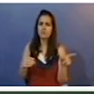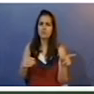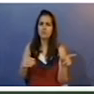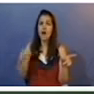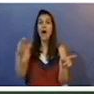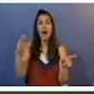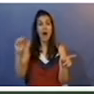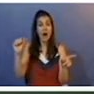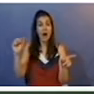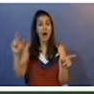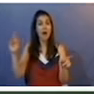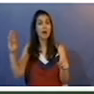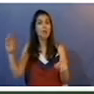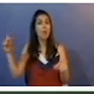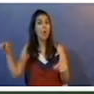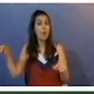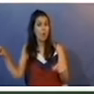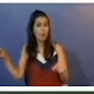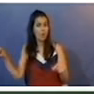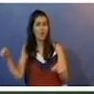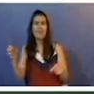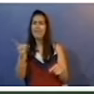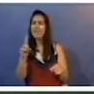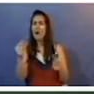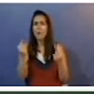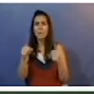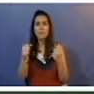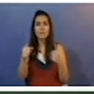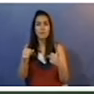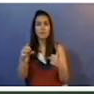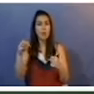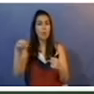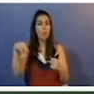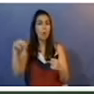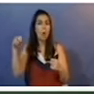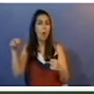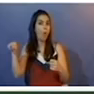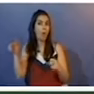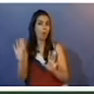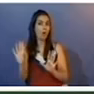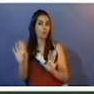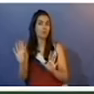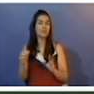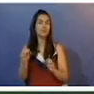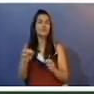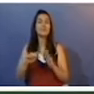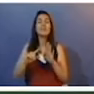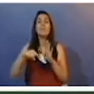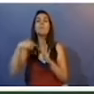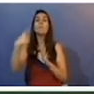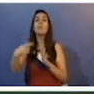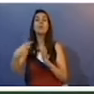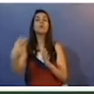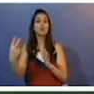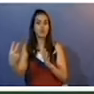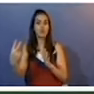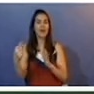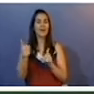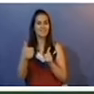com ele, que é o carbono. Não preciso colocar monocarbono, é só a partir de 2. No outro